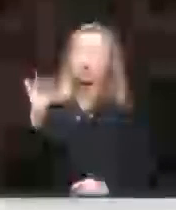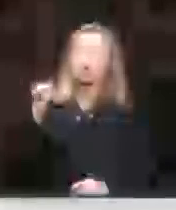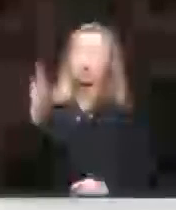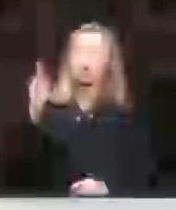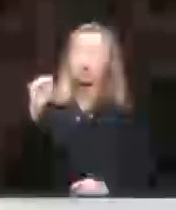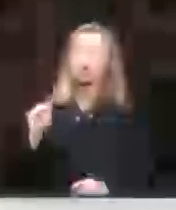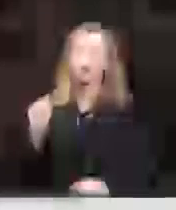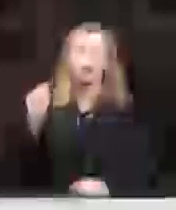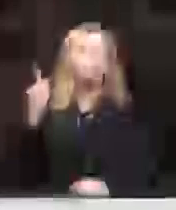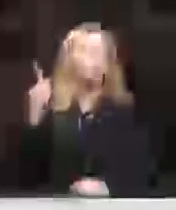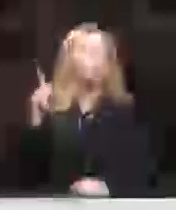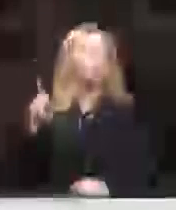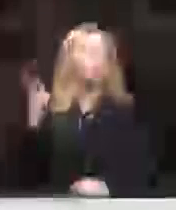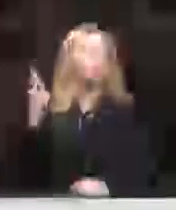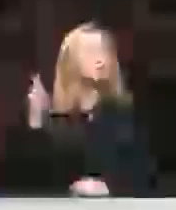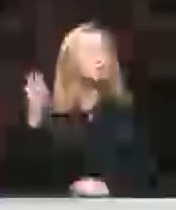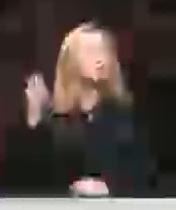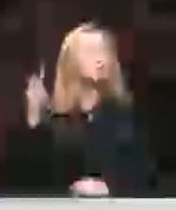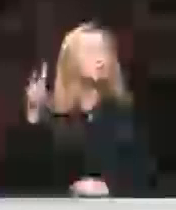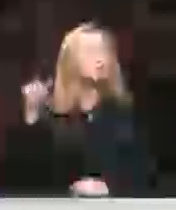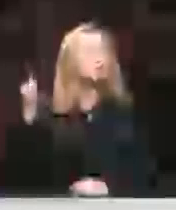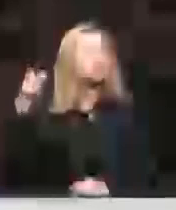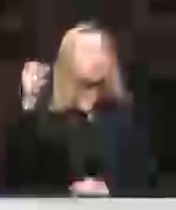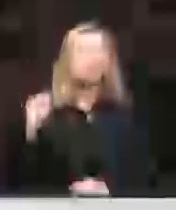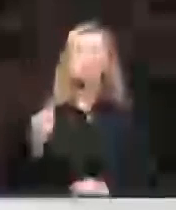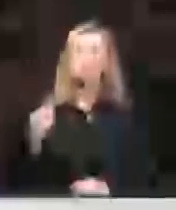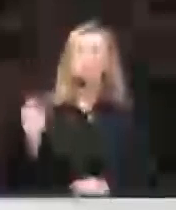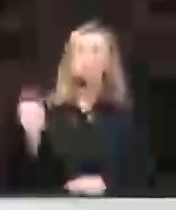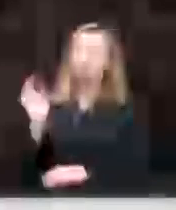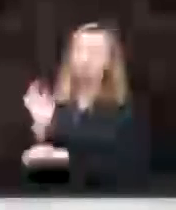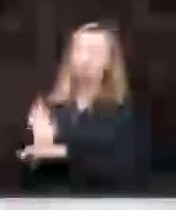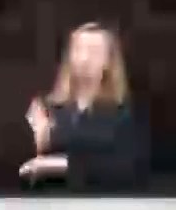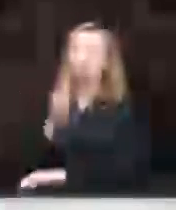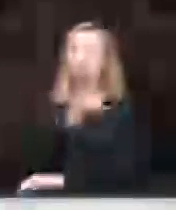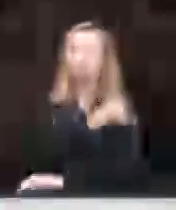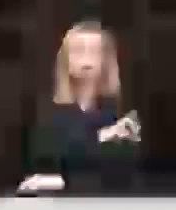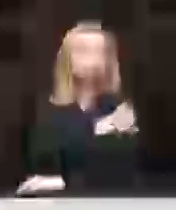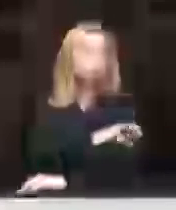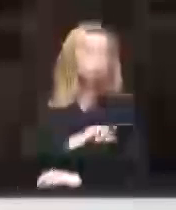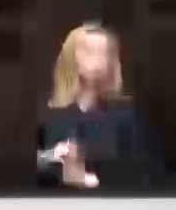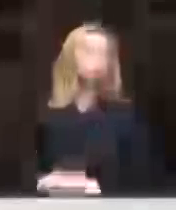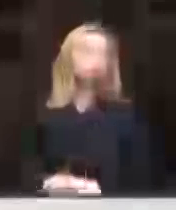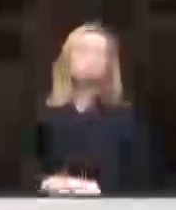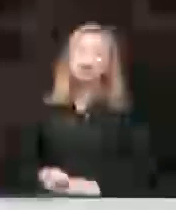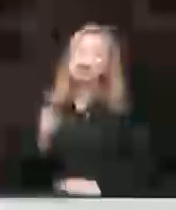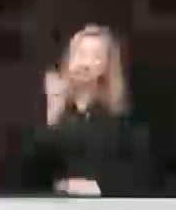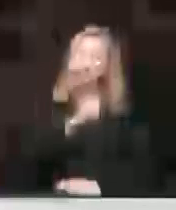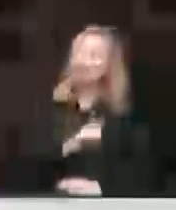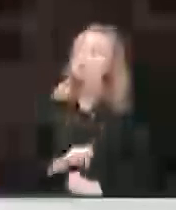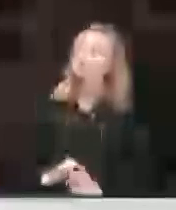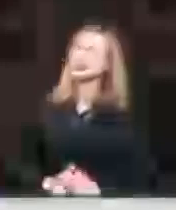inclusive aqui no estado do Rio de Janeiro, o Rio Previdência. E eles mentem.